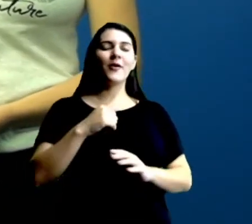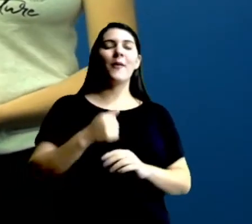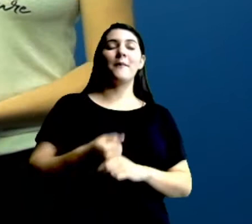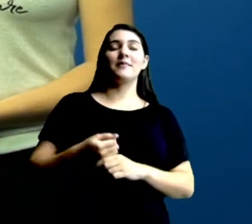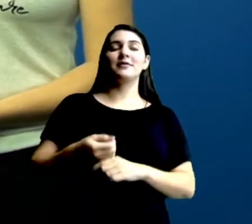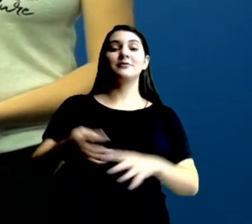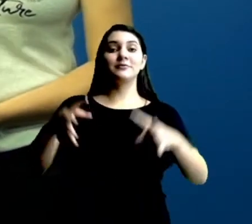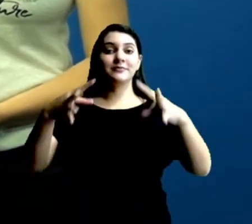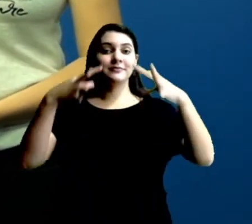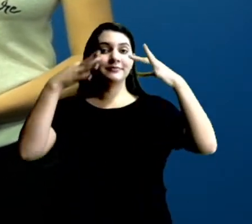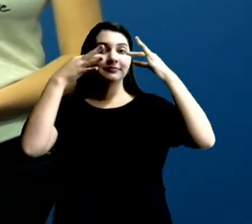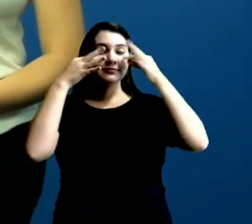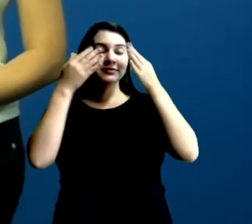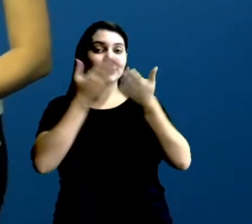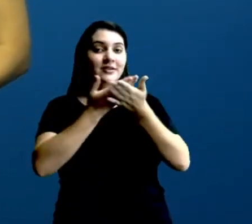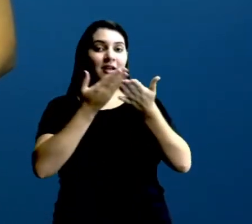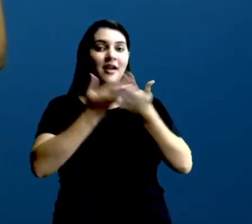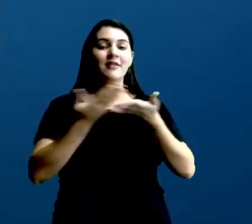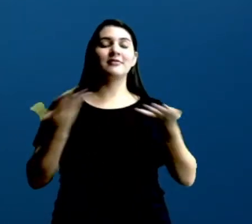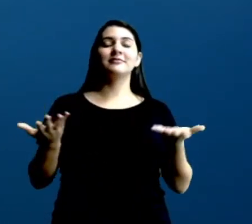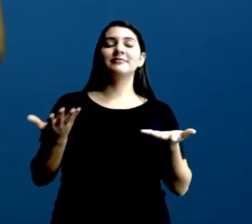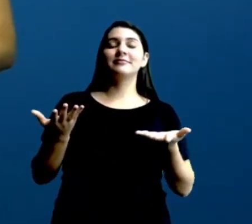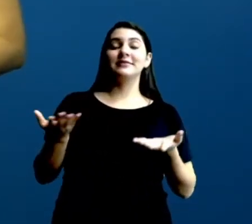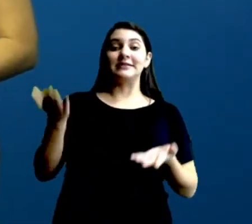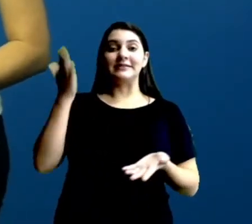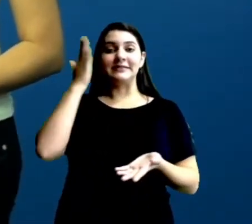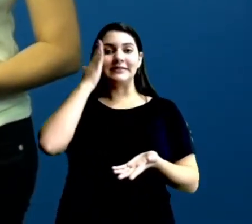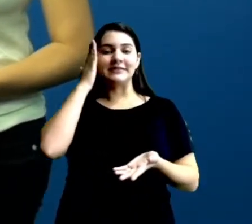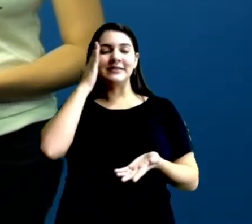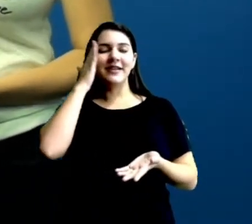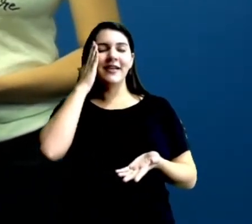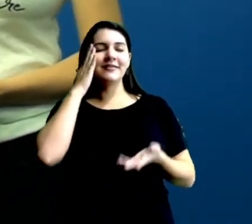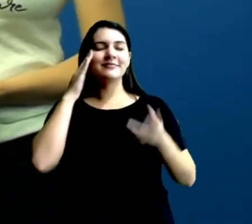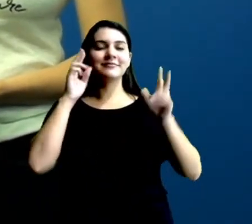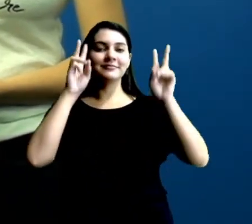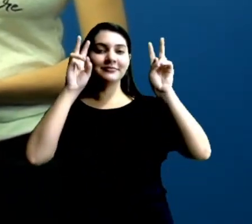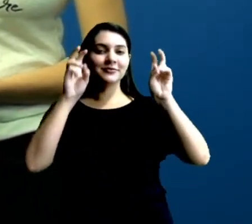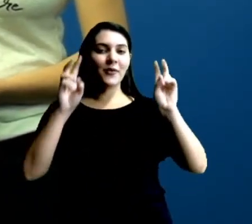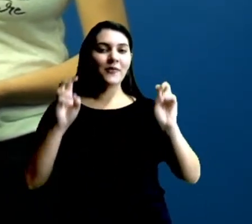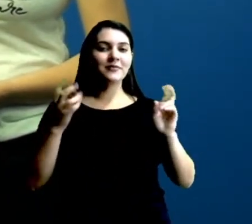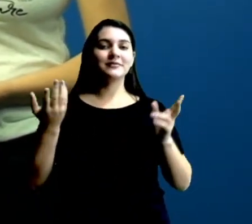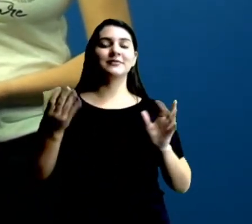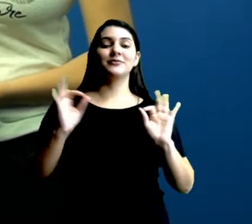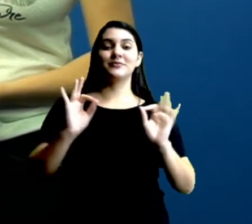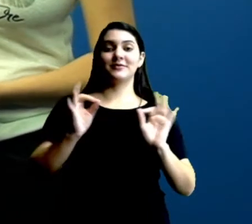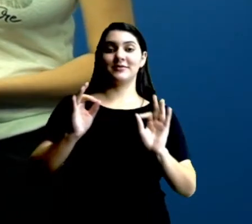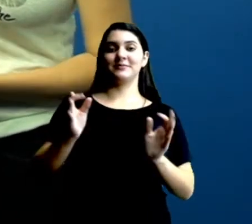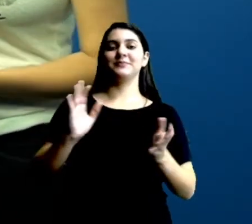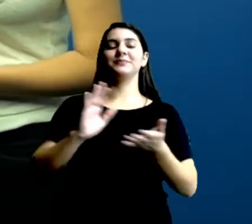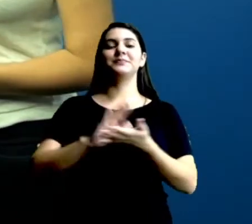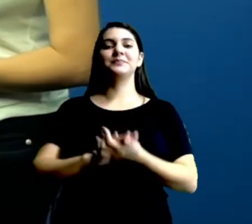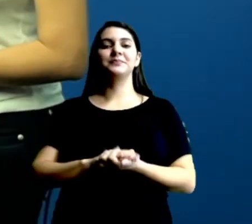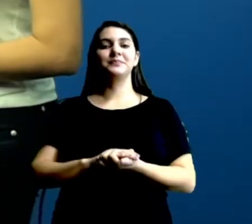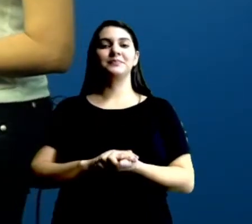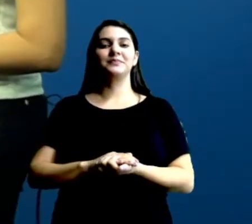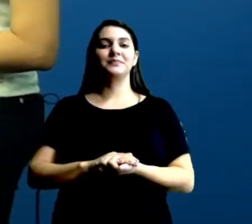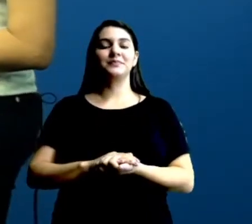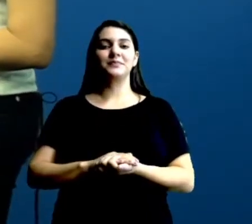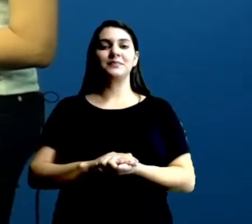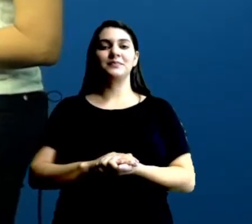na aula para todo mundo ficar bem entendido, bem compreendendo o assunto direitinho e vamos embora começar.